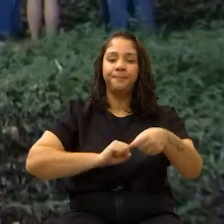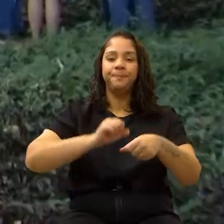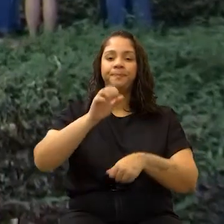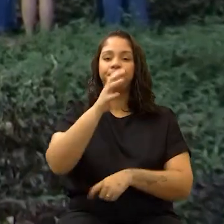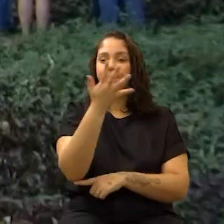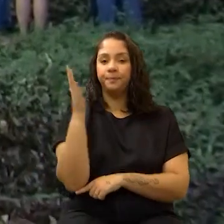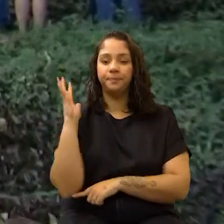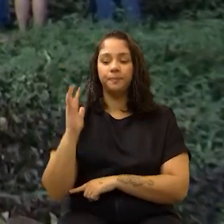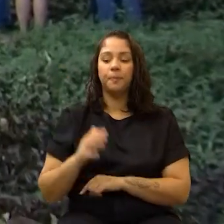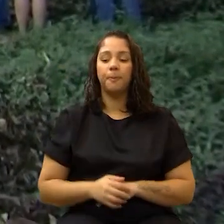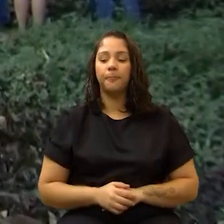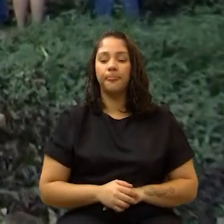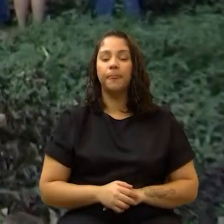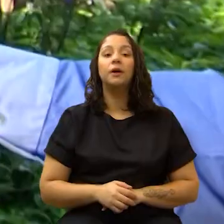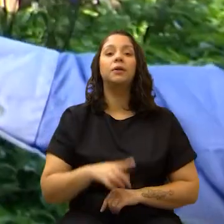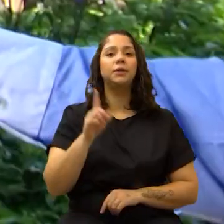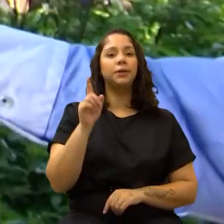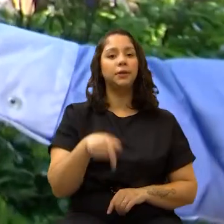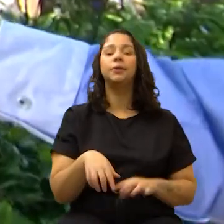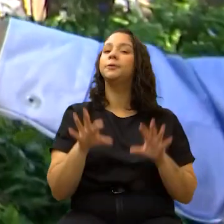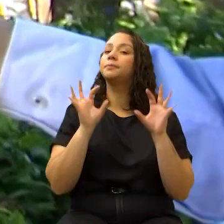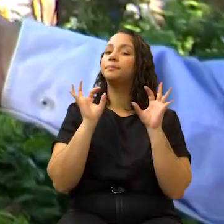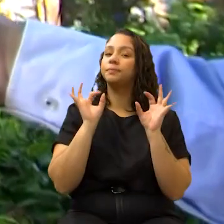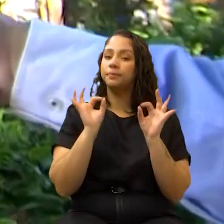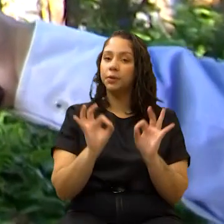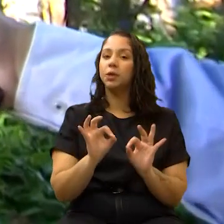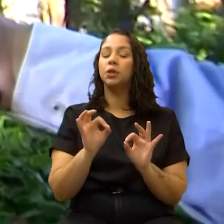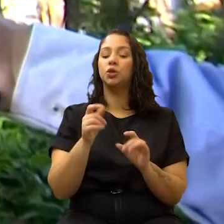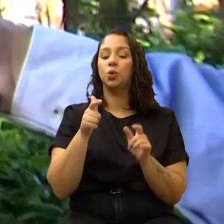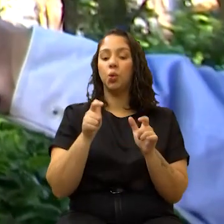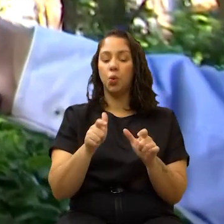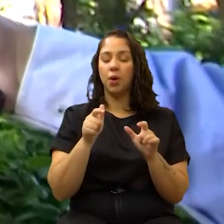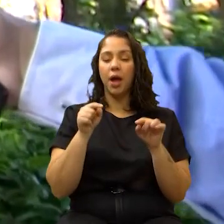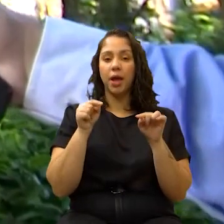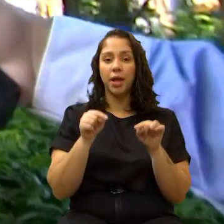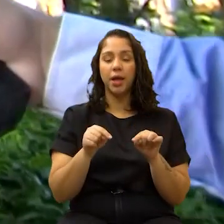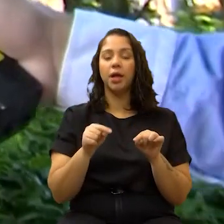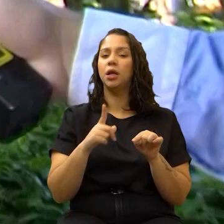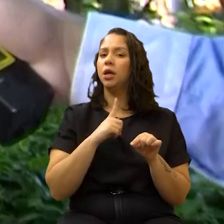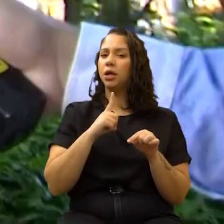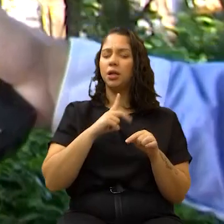de formação ambiental. É incrível estar num espaço desse,